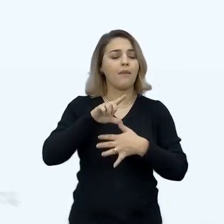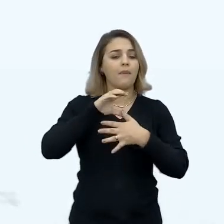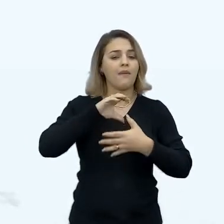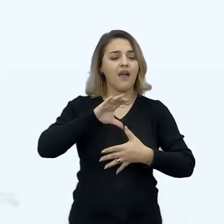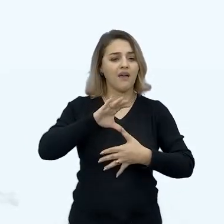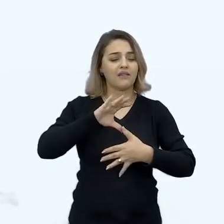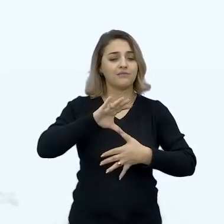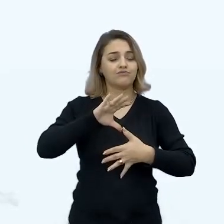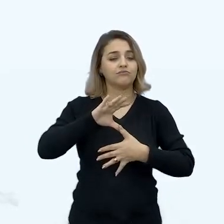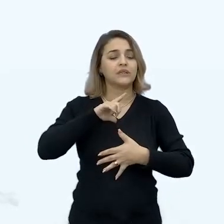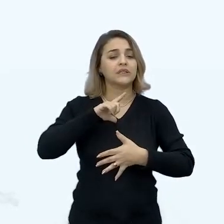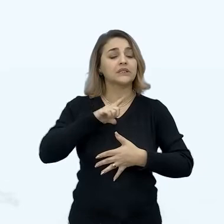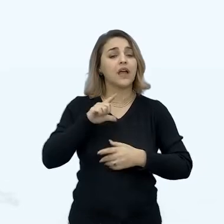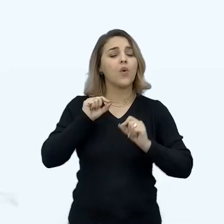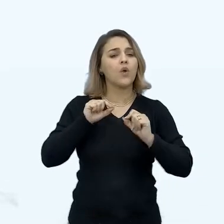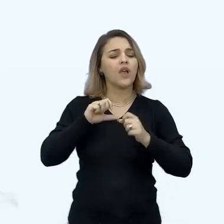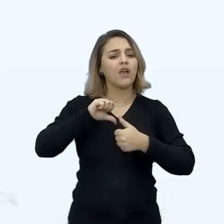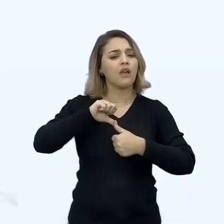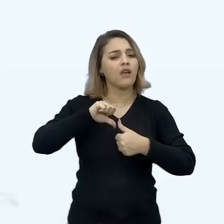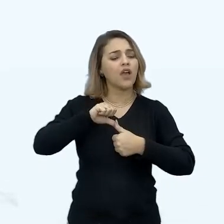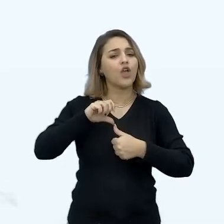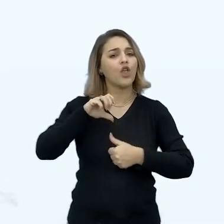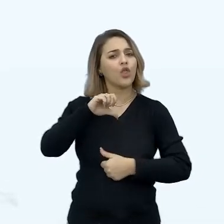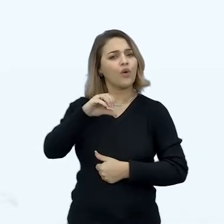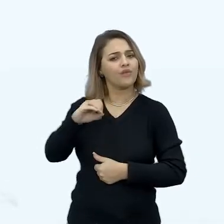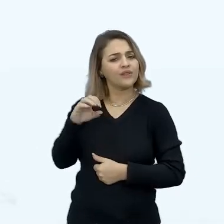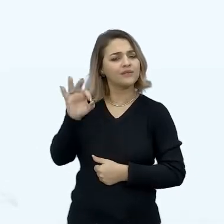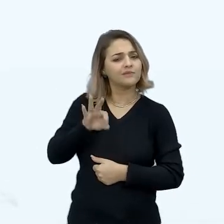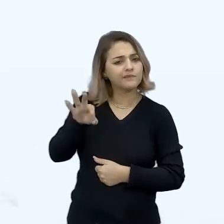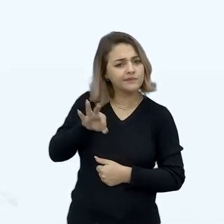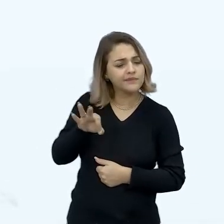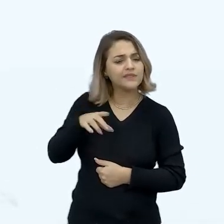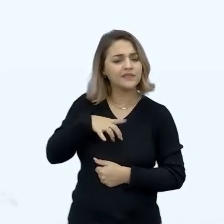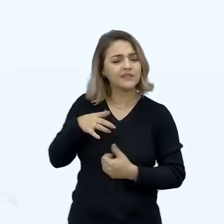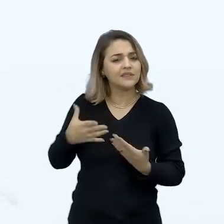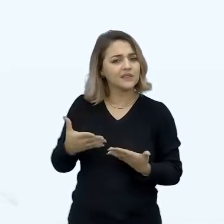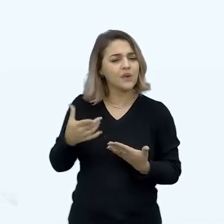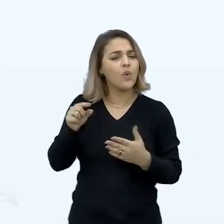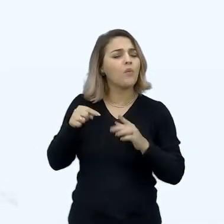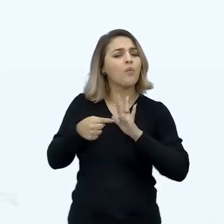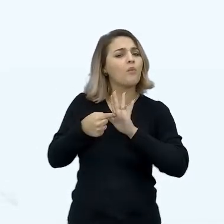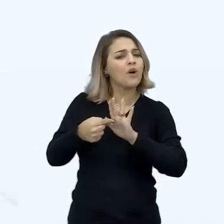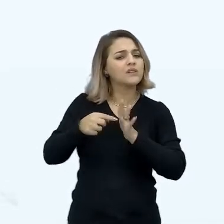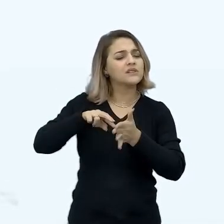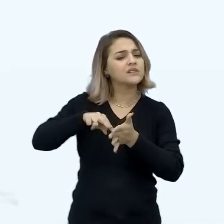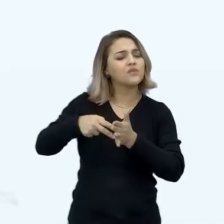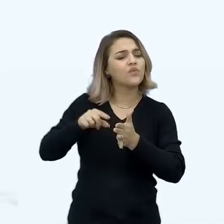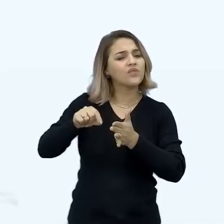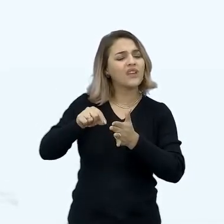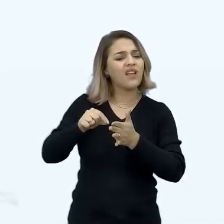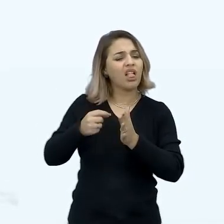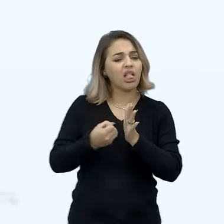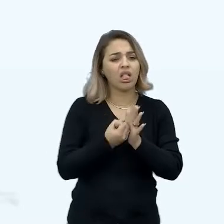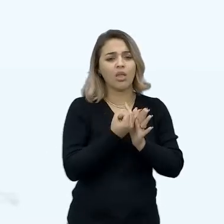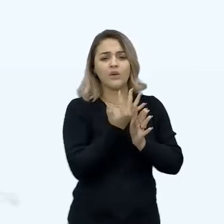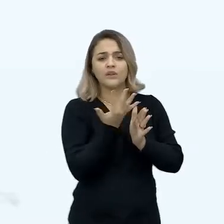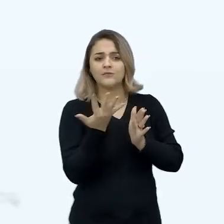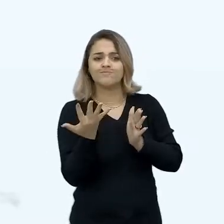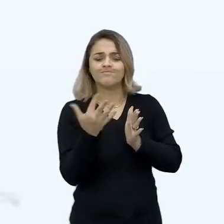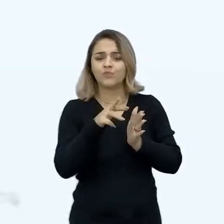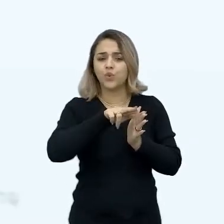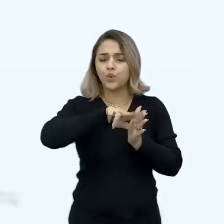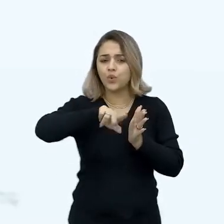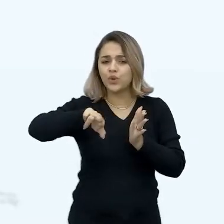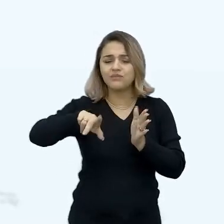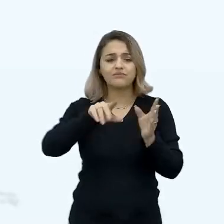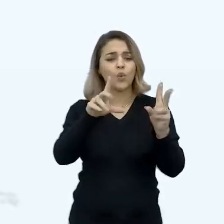Sul, esse número chega a 90%, quase 90%. Isso significa uma perda de biodiversidade bastante grande e